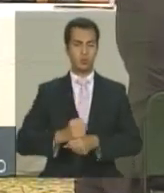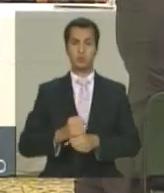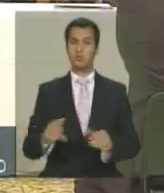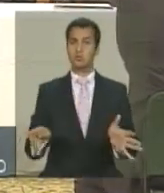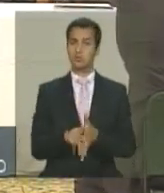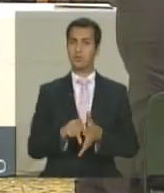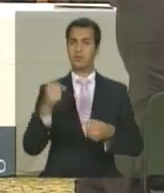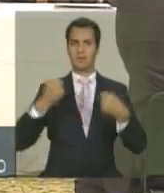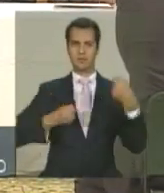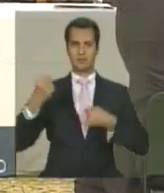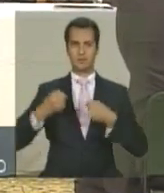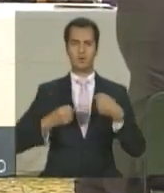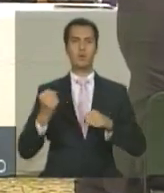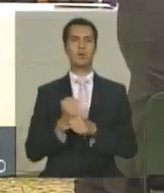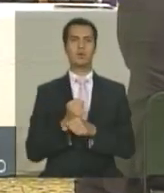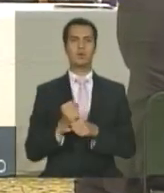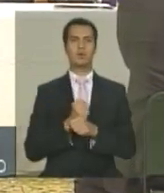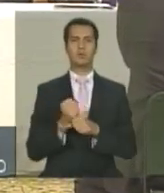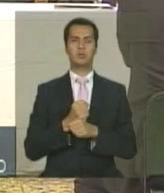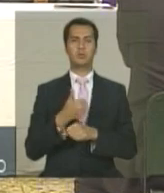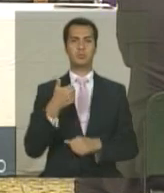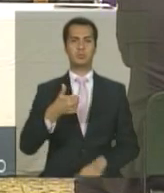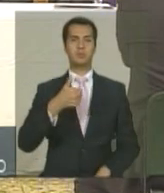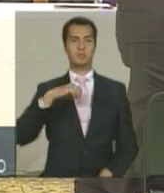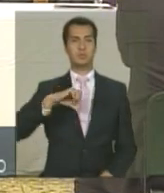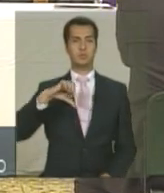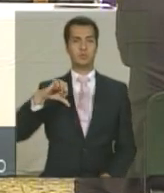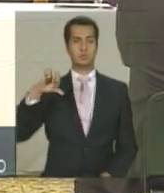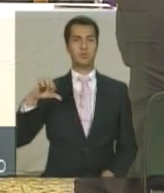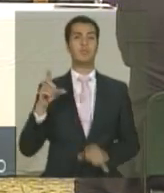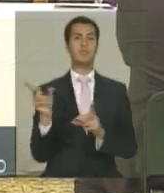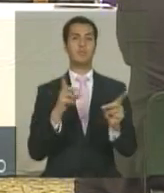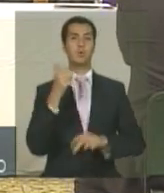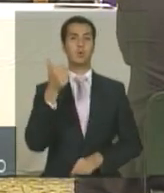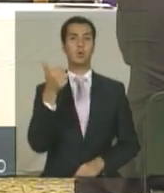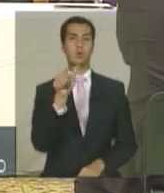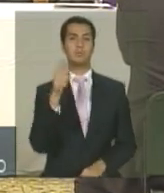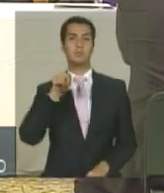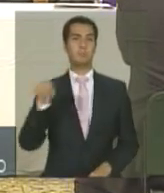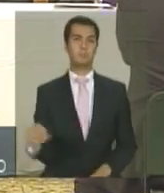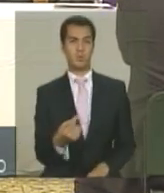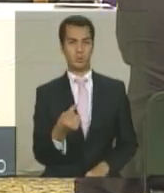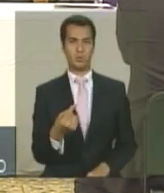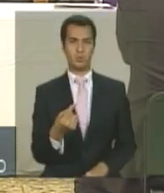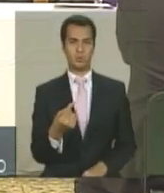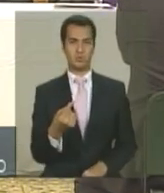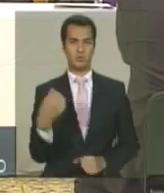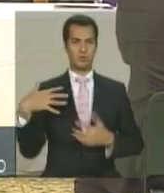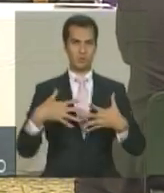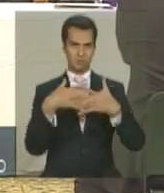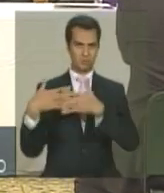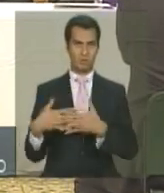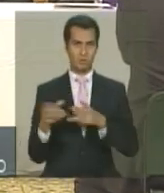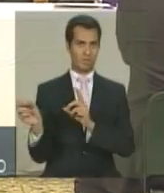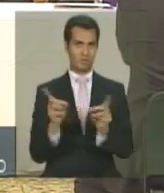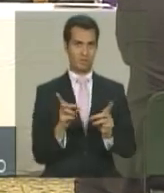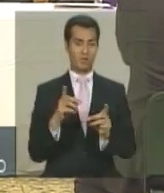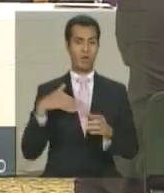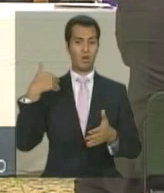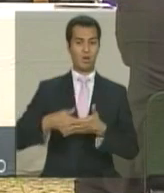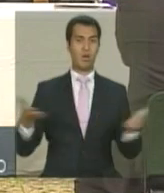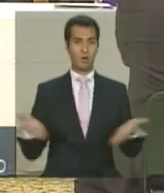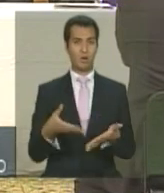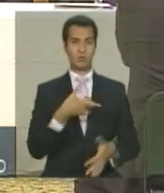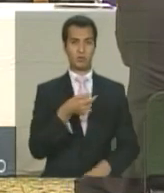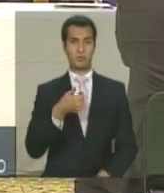Em 1999, nós vendíamos 11 mil unidades por ano, esse ano nós vamos vender mais de 70 mil. Ou seja,